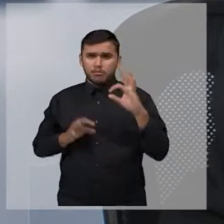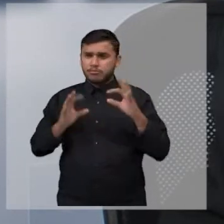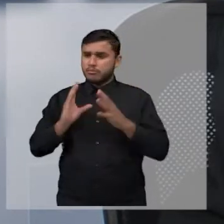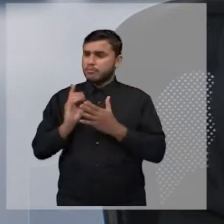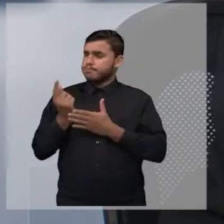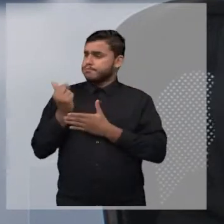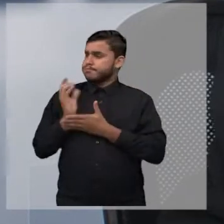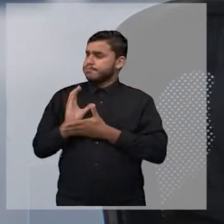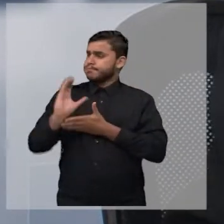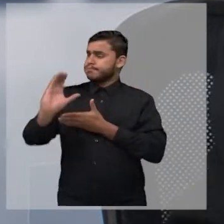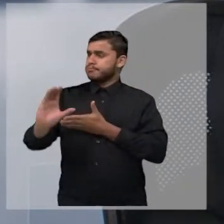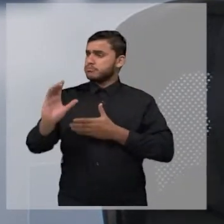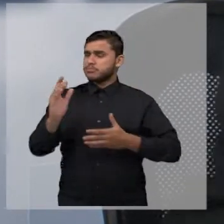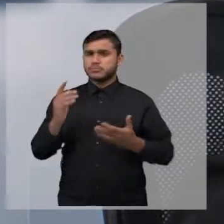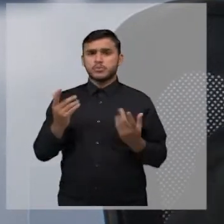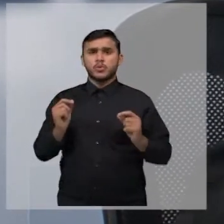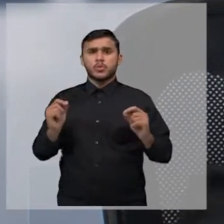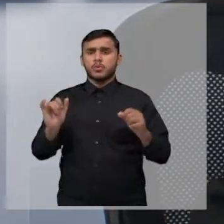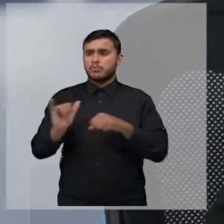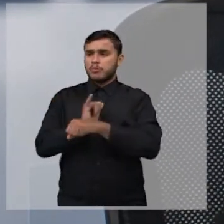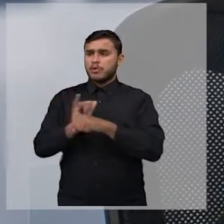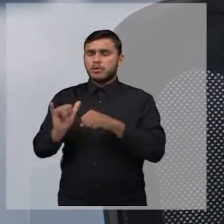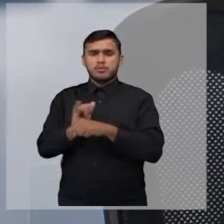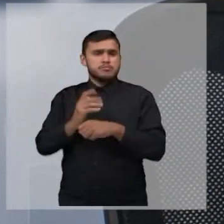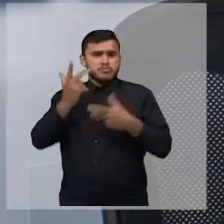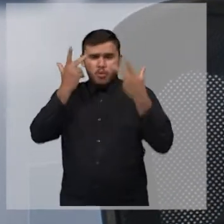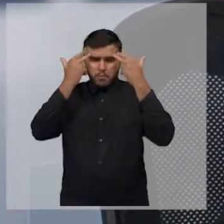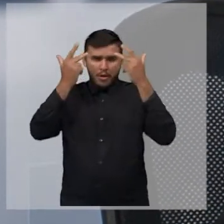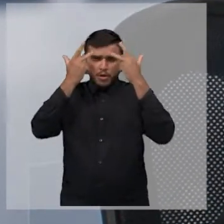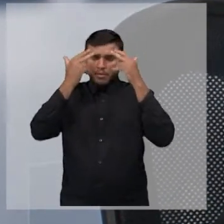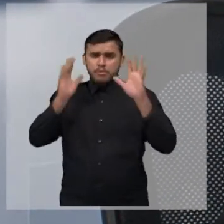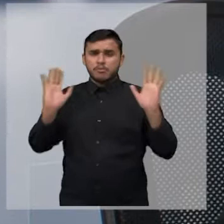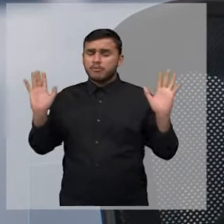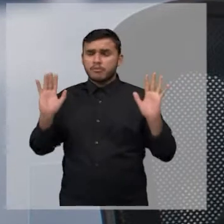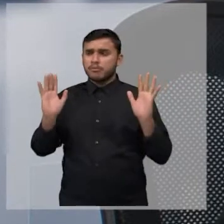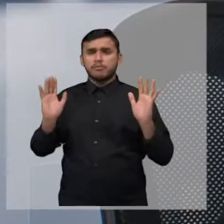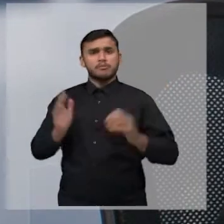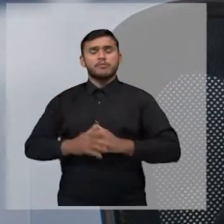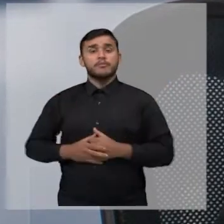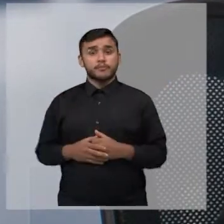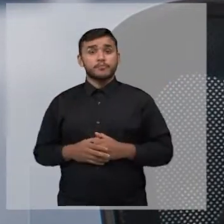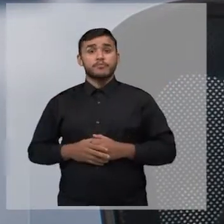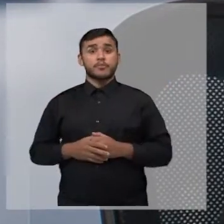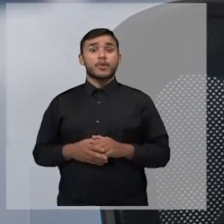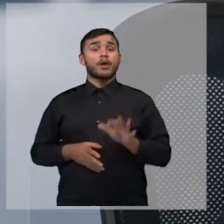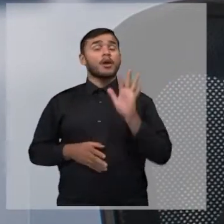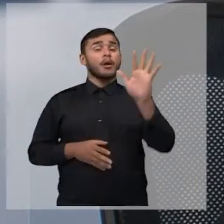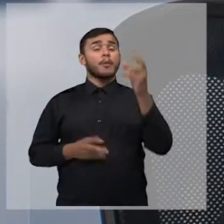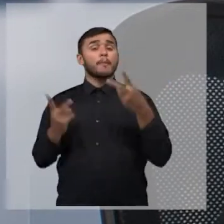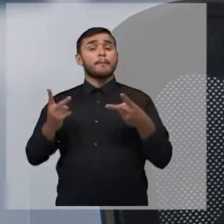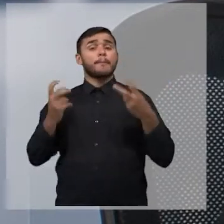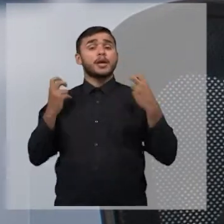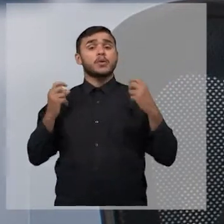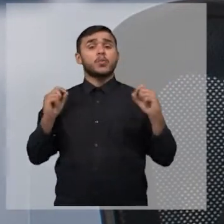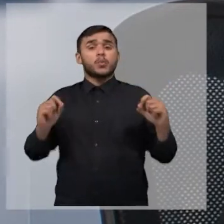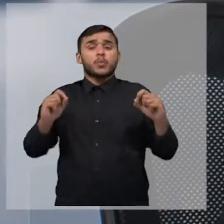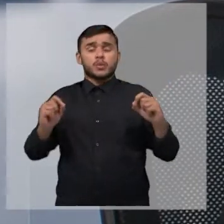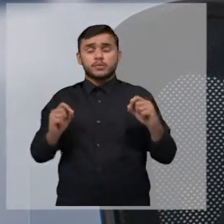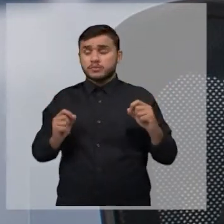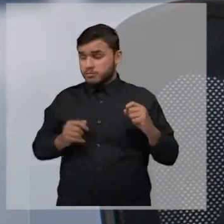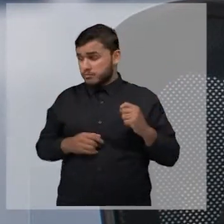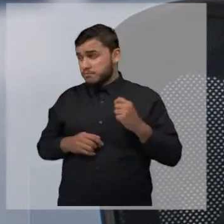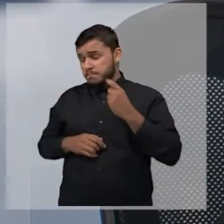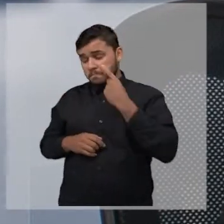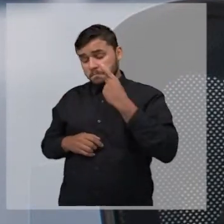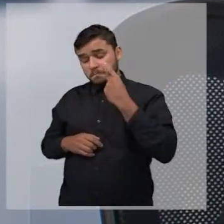se diga que foi colocado lá em função daquela votação. Então, nesse ponto, é positivo. O que eu sinto é que